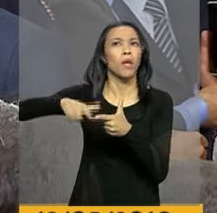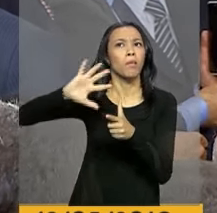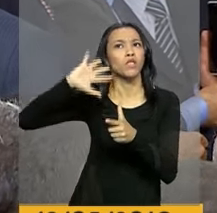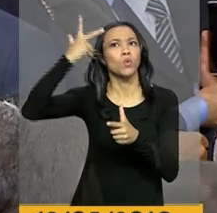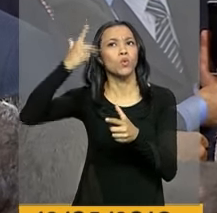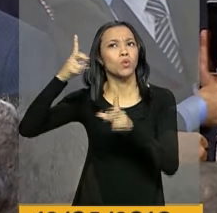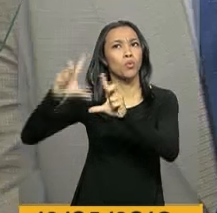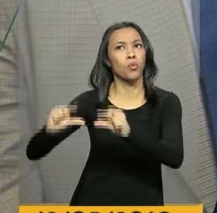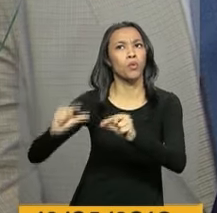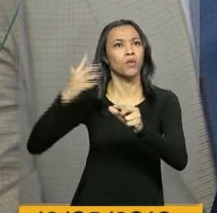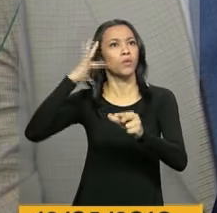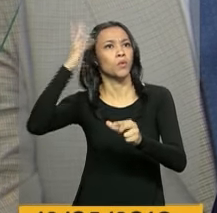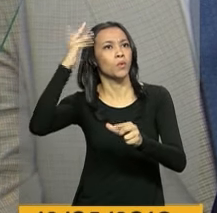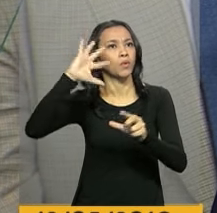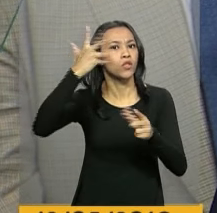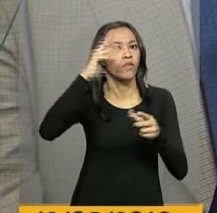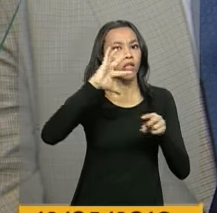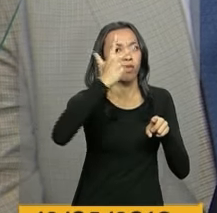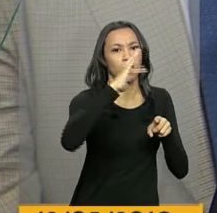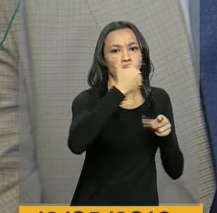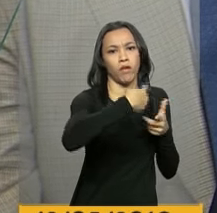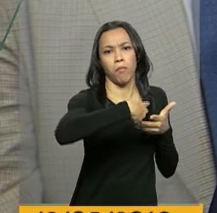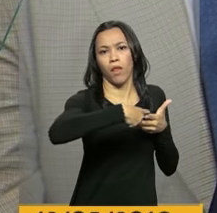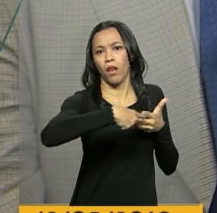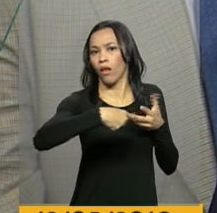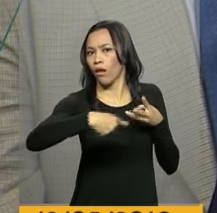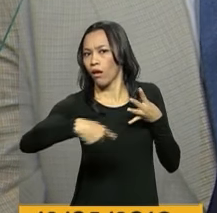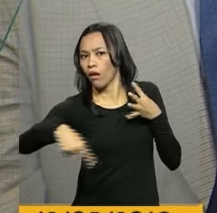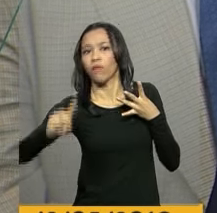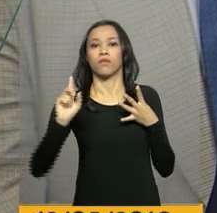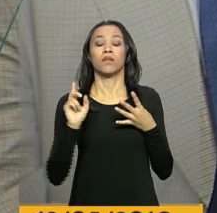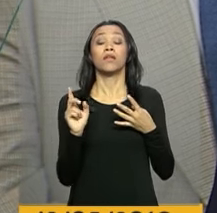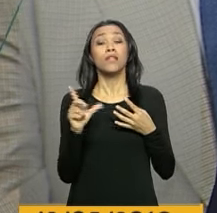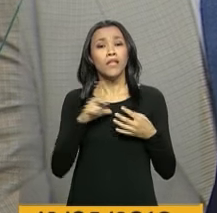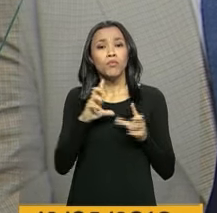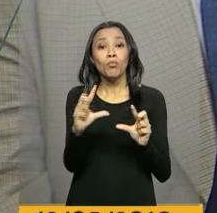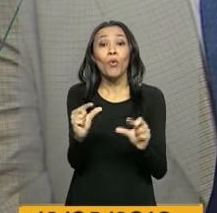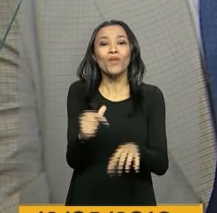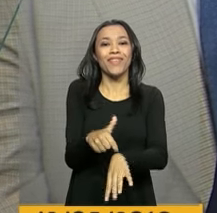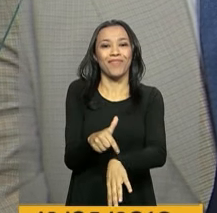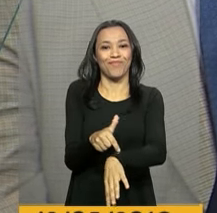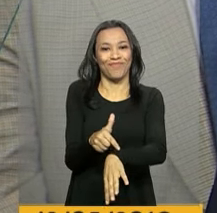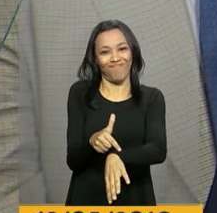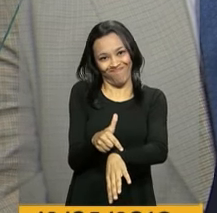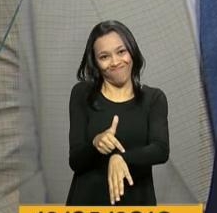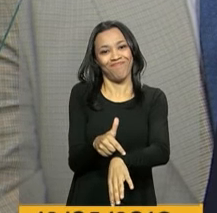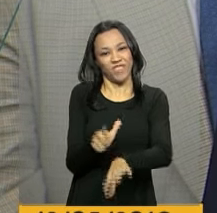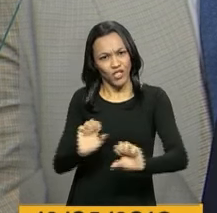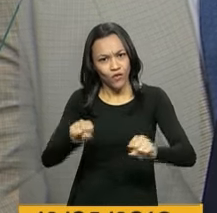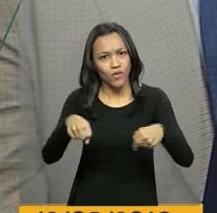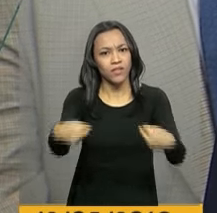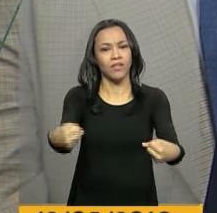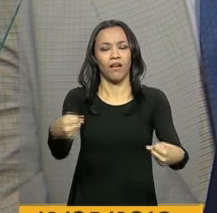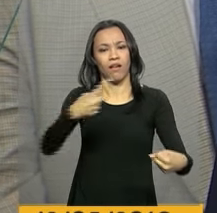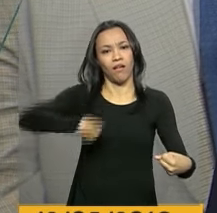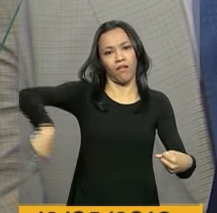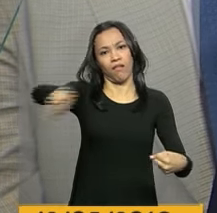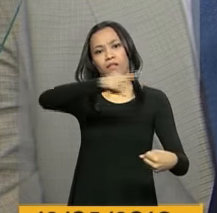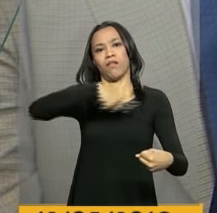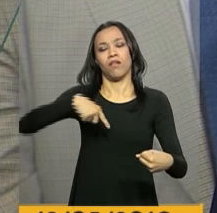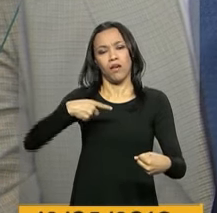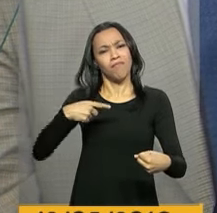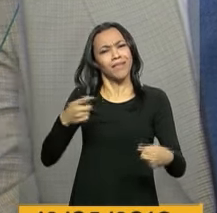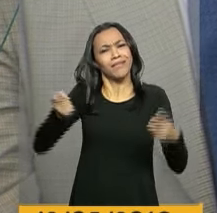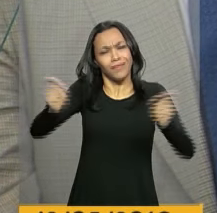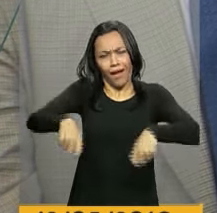nossos problemas. Temos pouco tempo, mas se nos esforçarmos, é o suficiente para